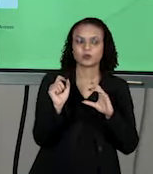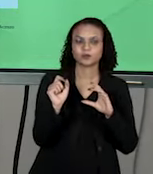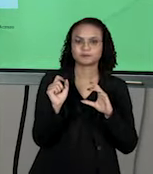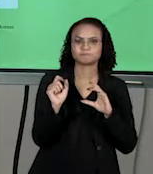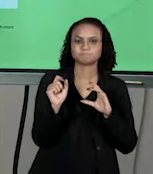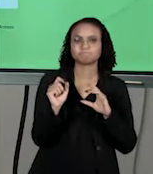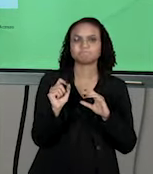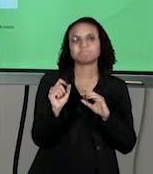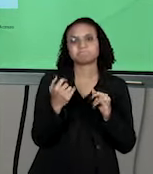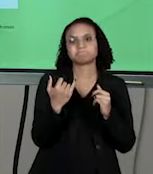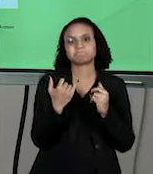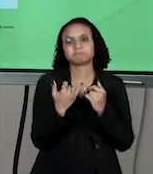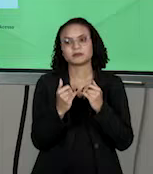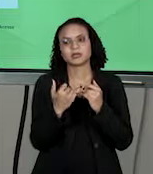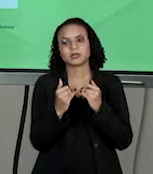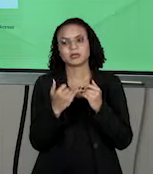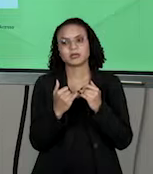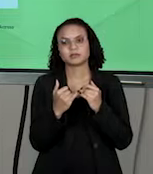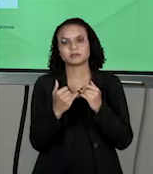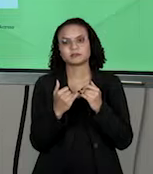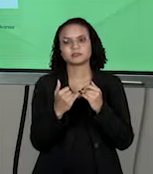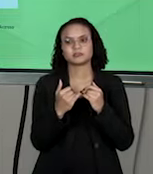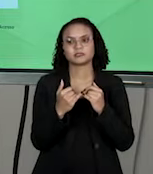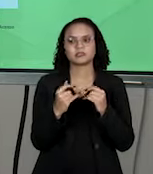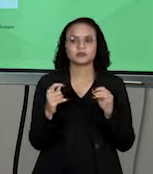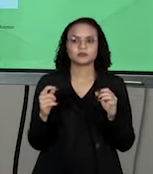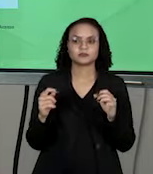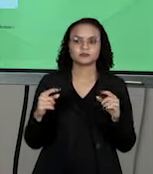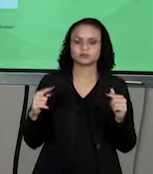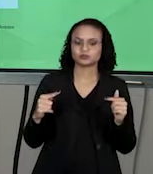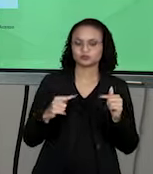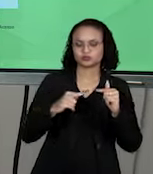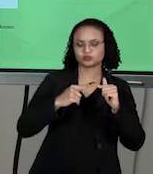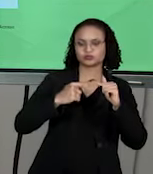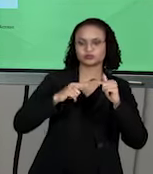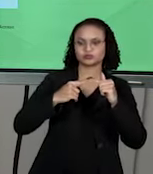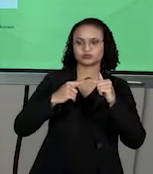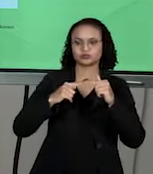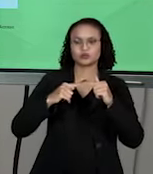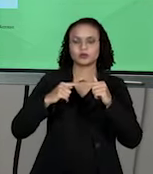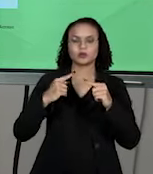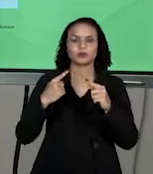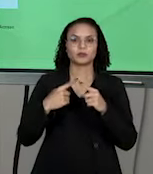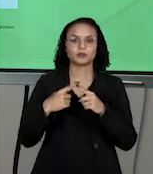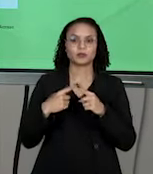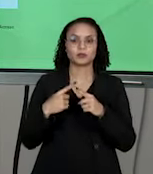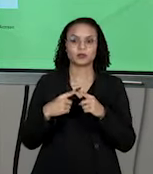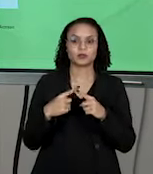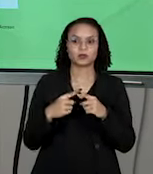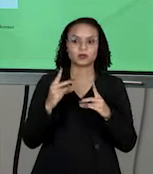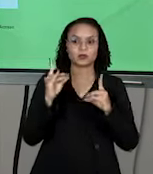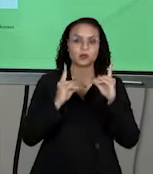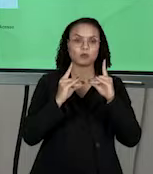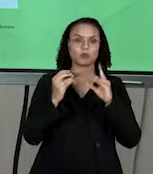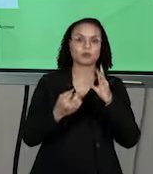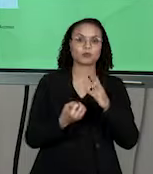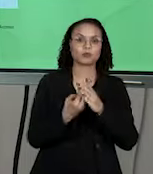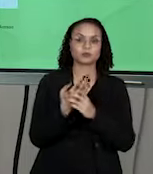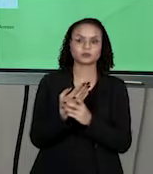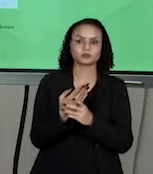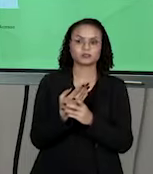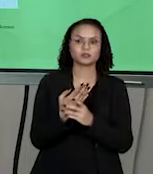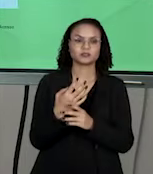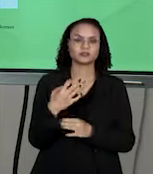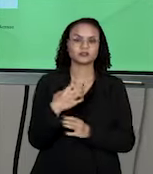cadeado-chave, ou chave-fechadura, porque o hormônio ele é produzido de forma específica. Ele tem um local,